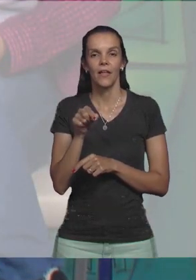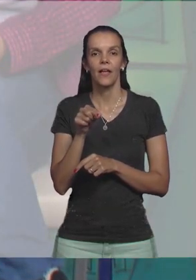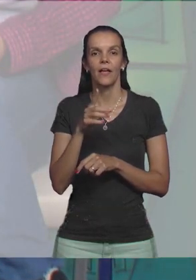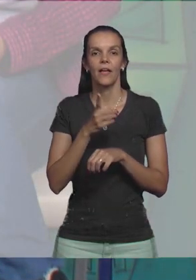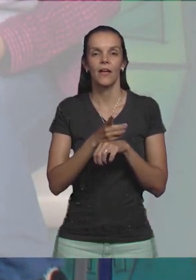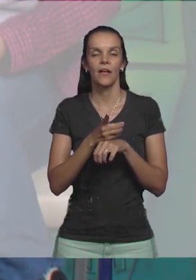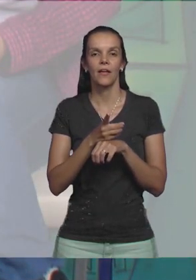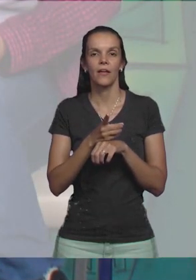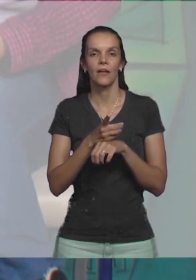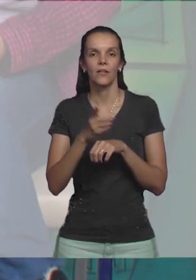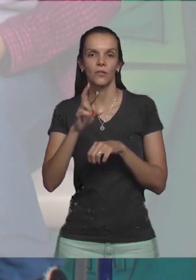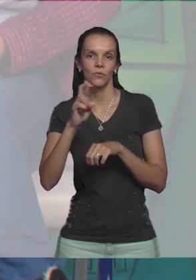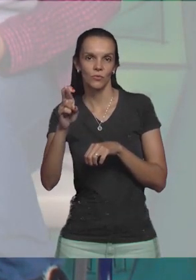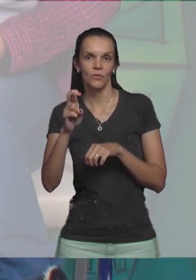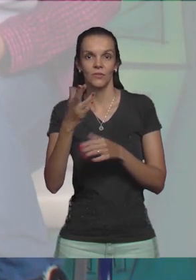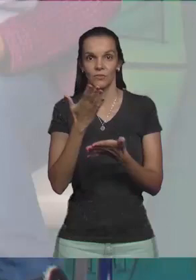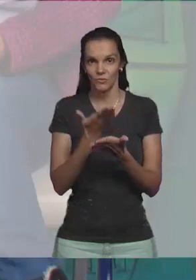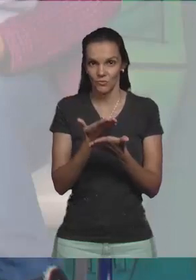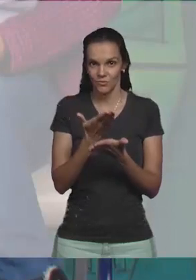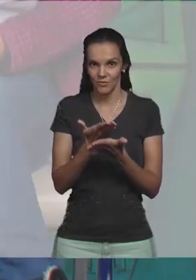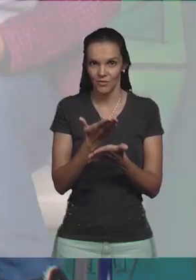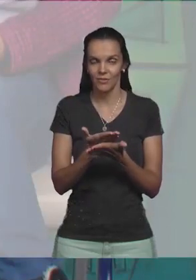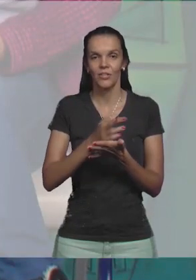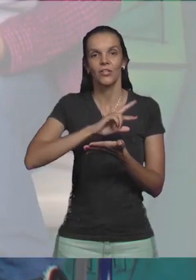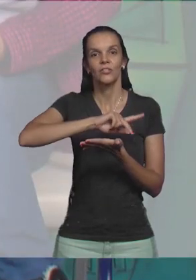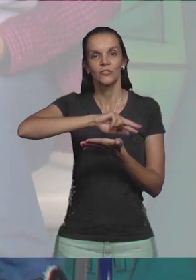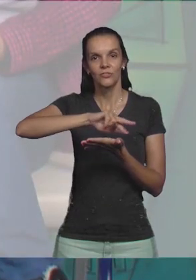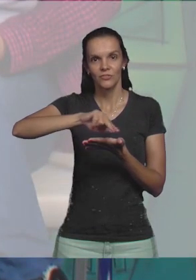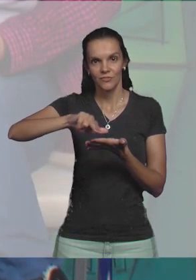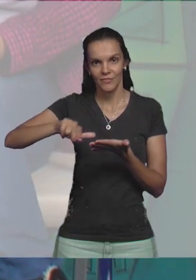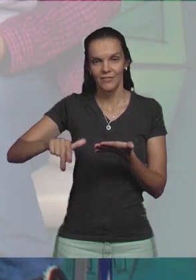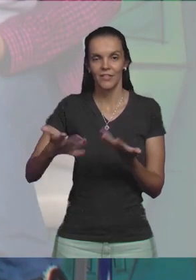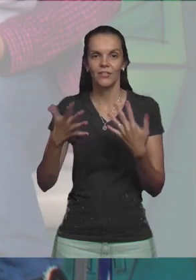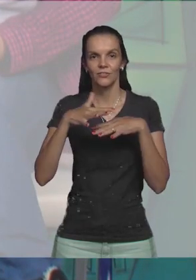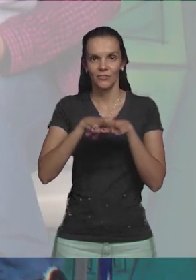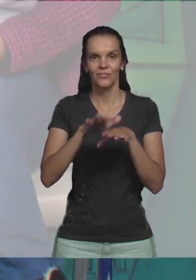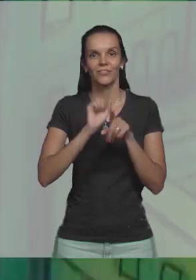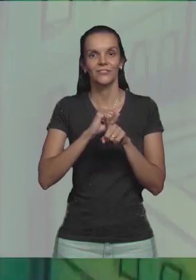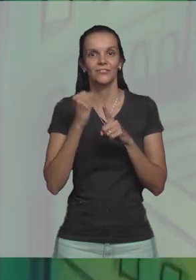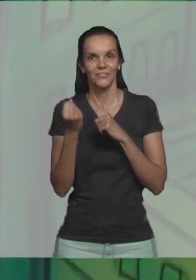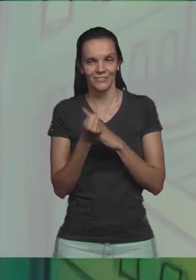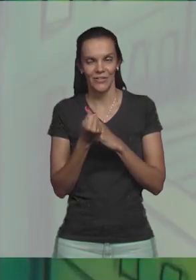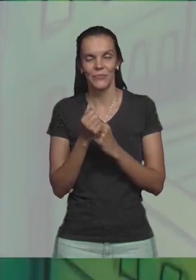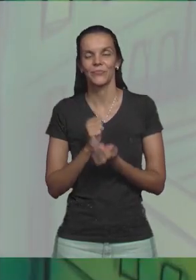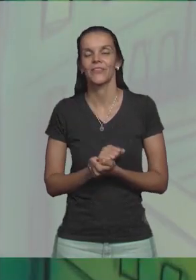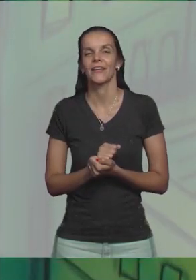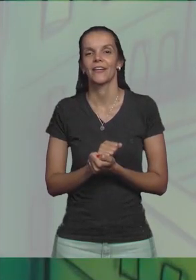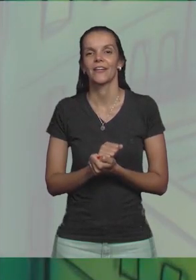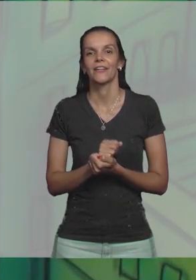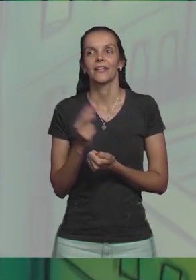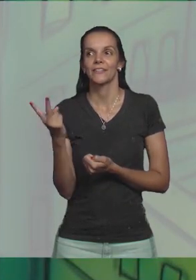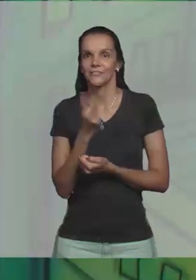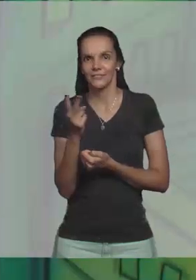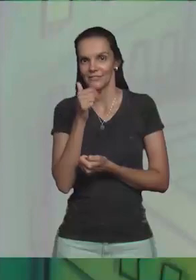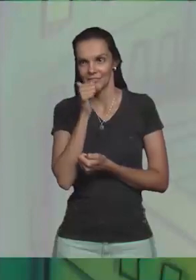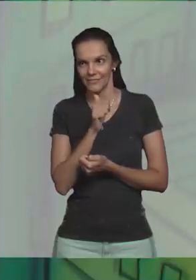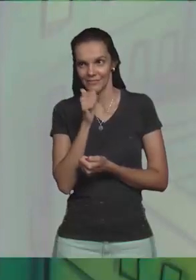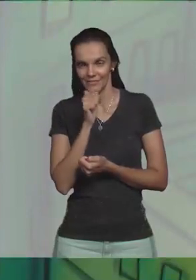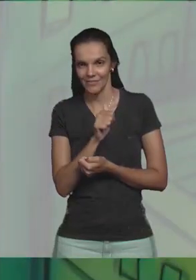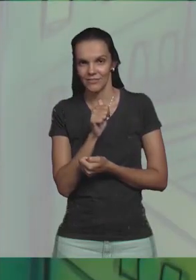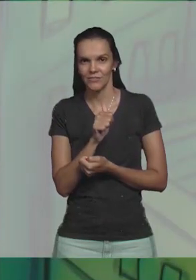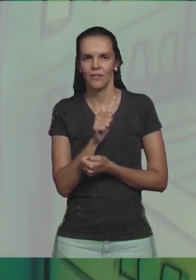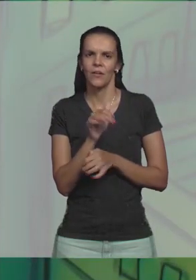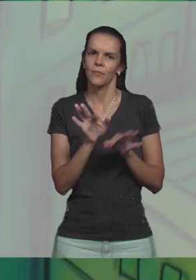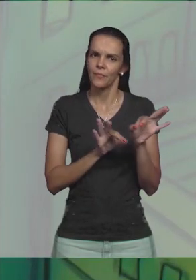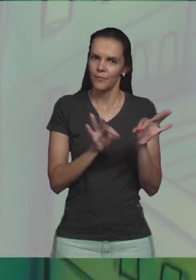doutoranda do PPG em Diversidade Cultural e Inclusão Social. Perdão. Gurias,